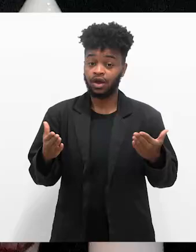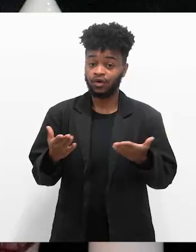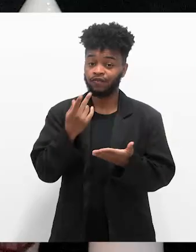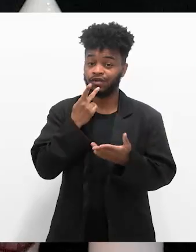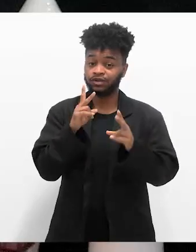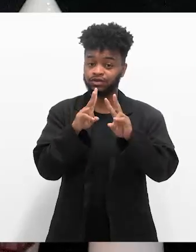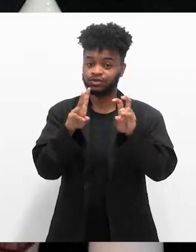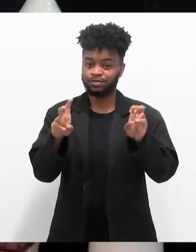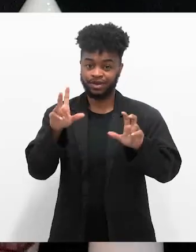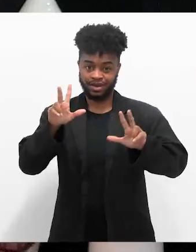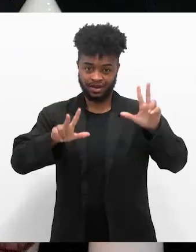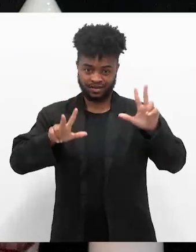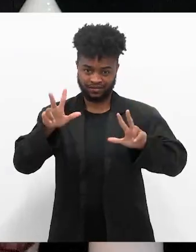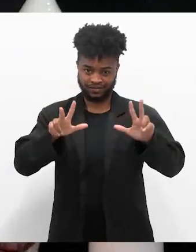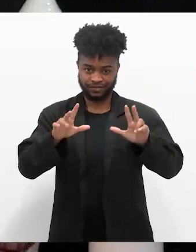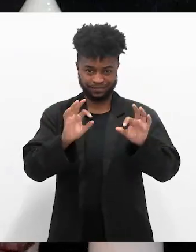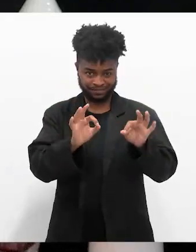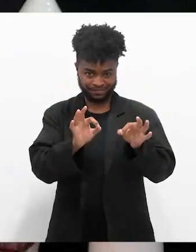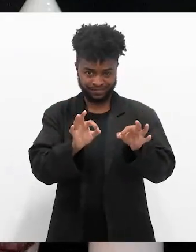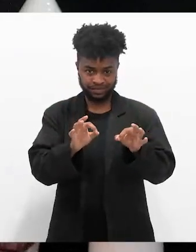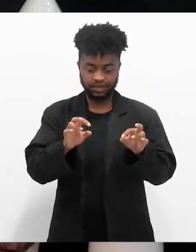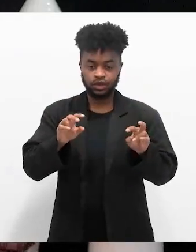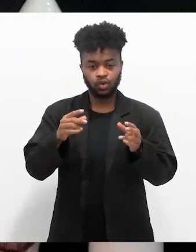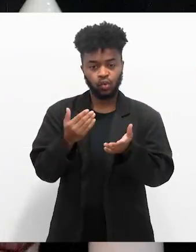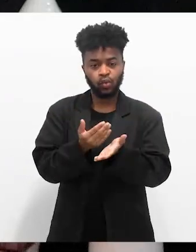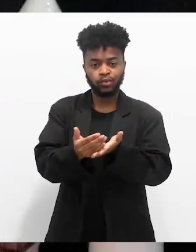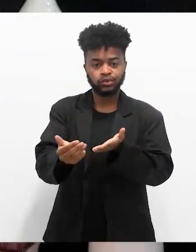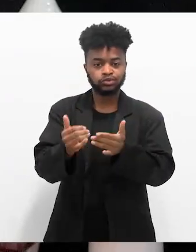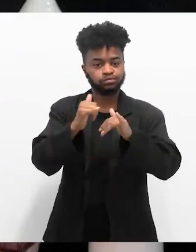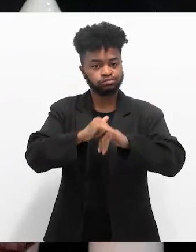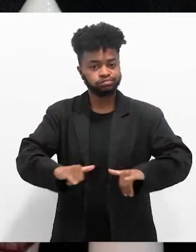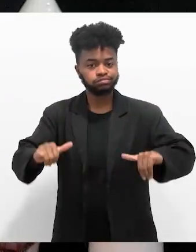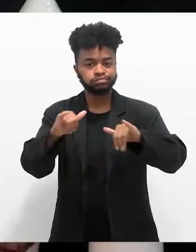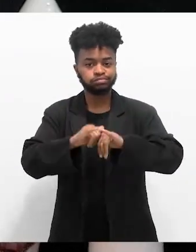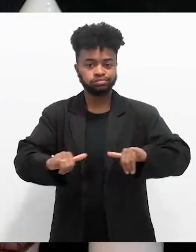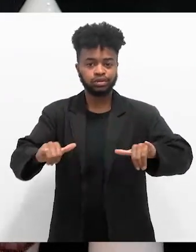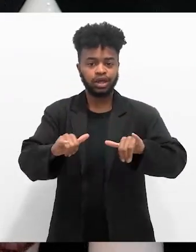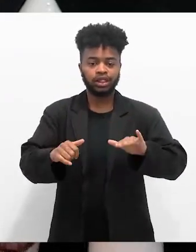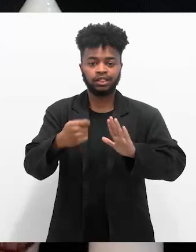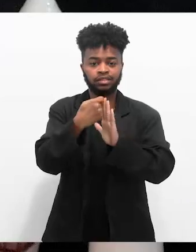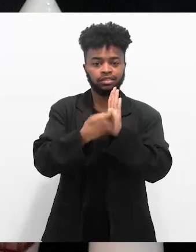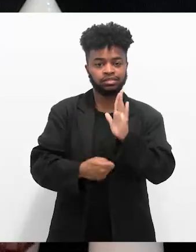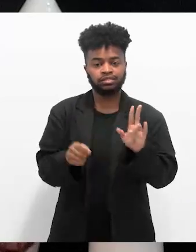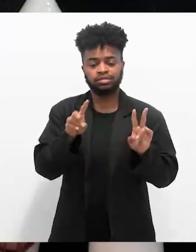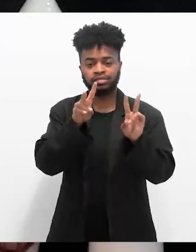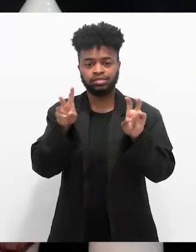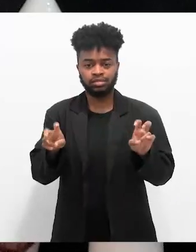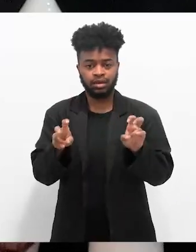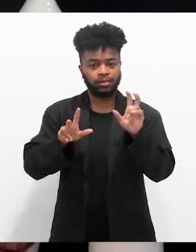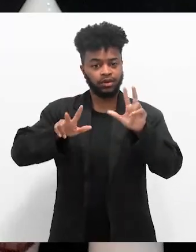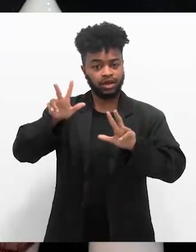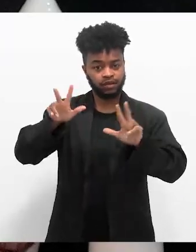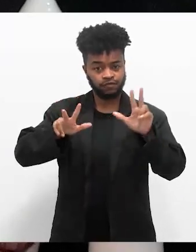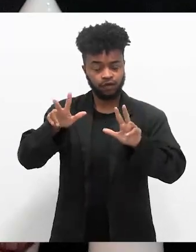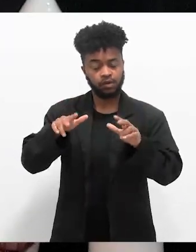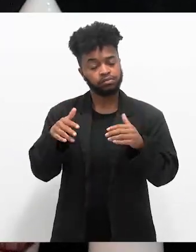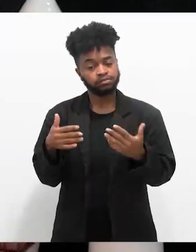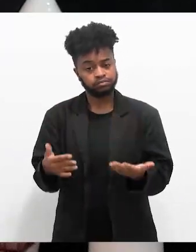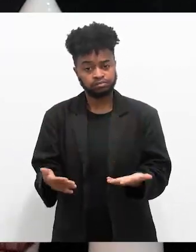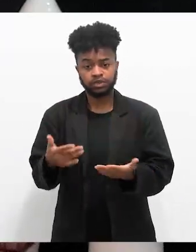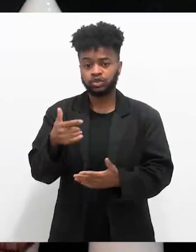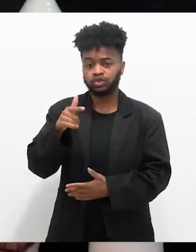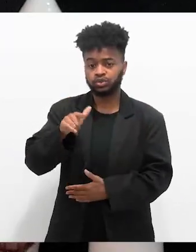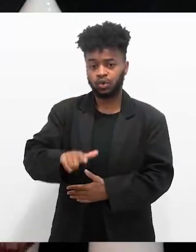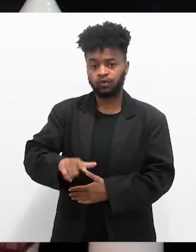hoje, né? Os enredos começaram a ser divulgados. Mais uma vez, pelo que nós podemos